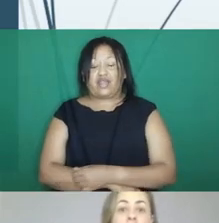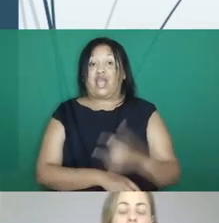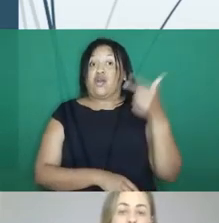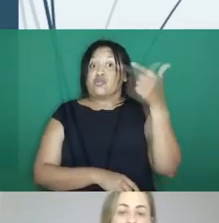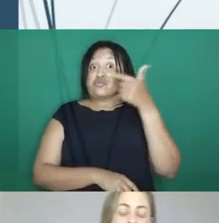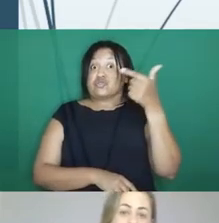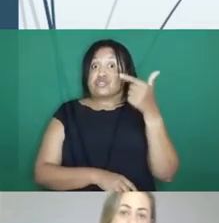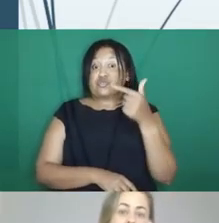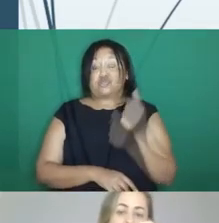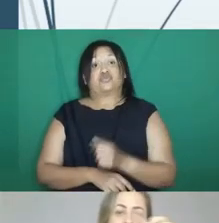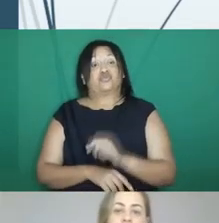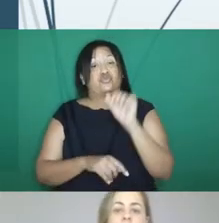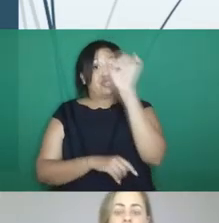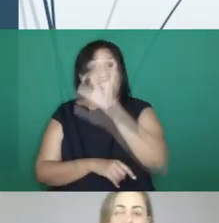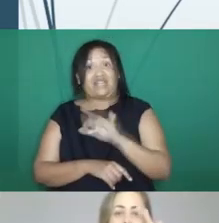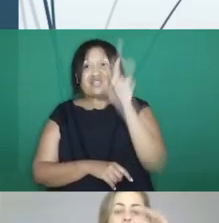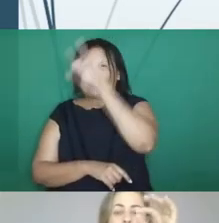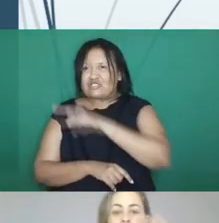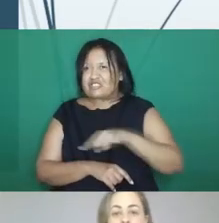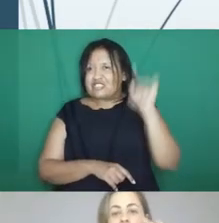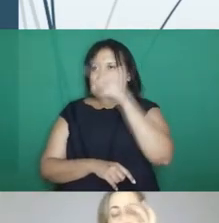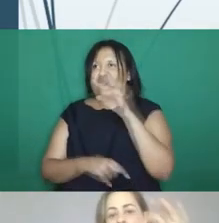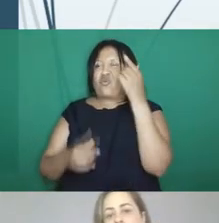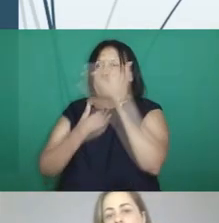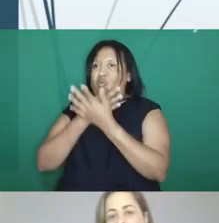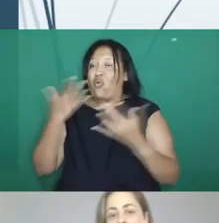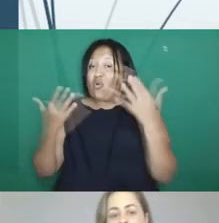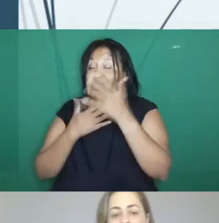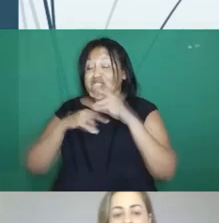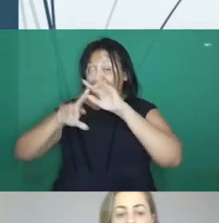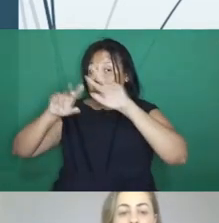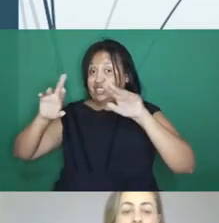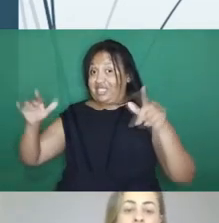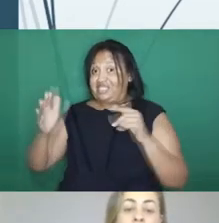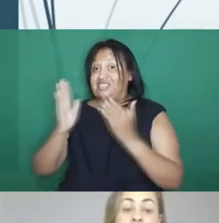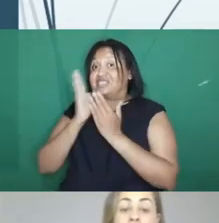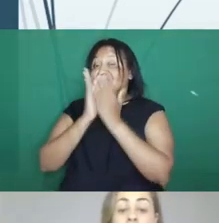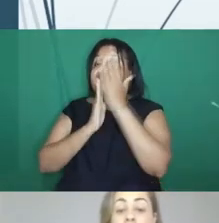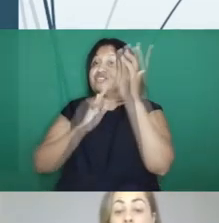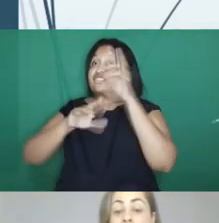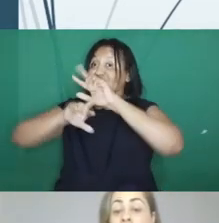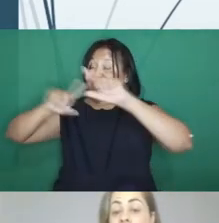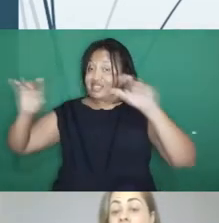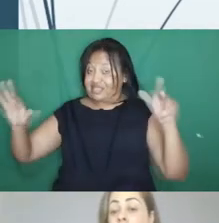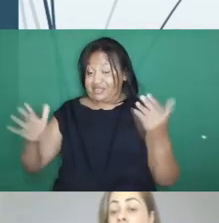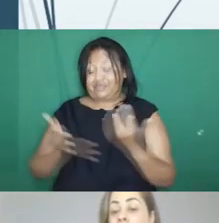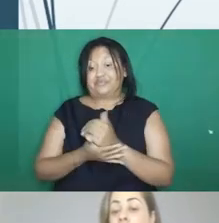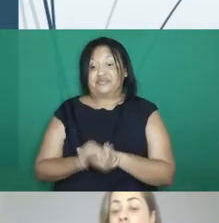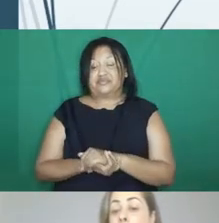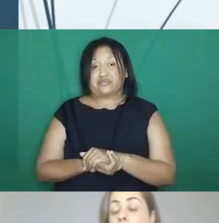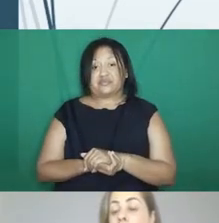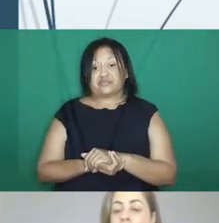gráfico é aquele que tem círculos né com cores diferentes e níveis diferentes e são pendentes